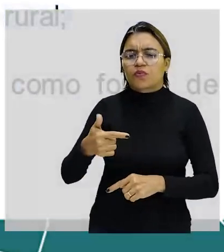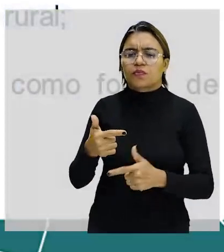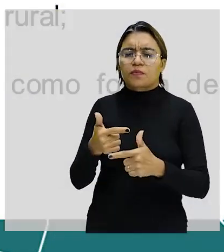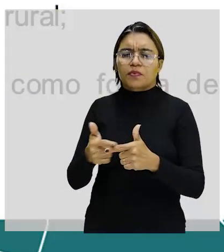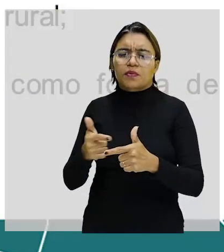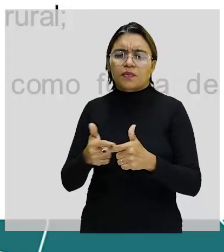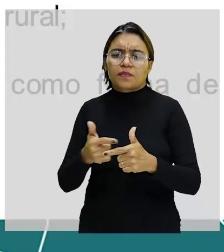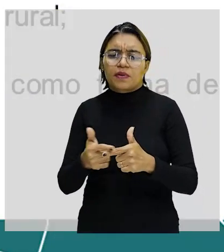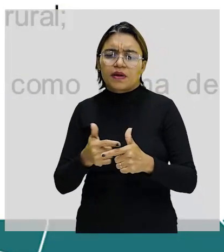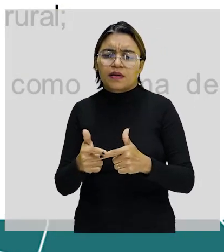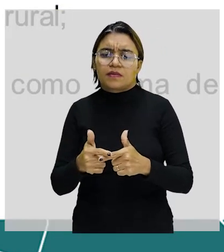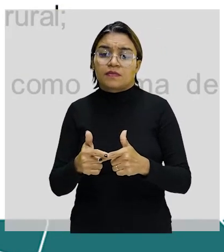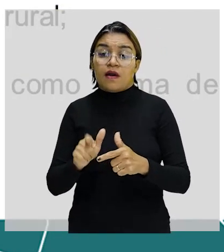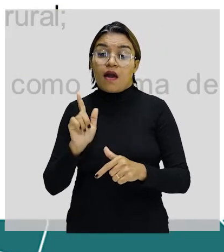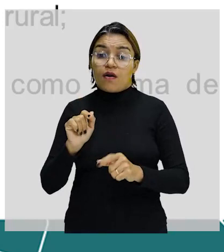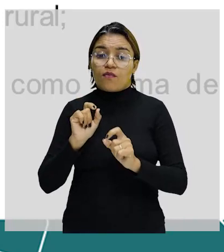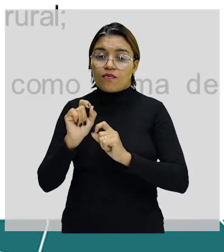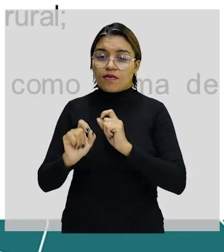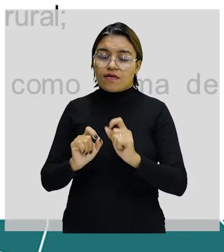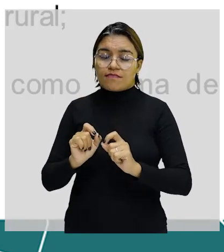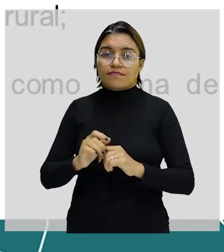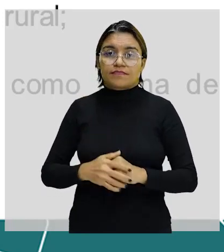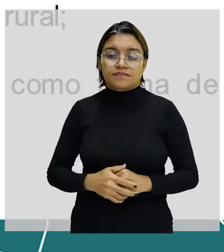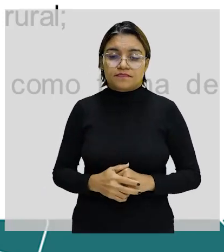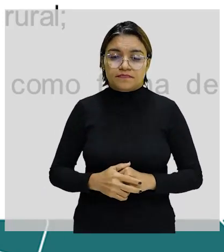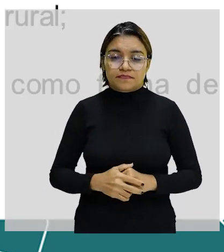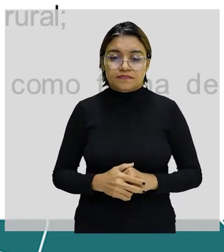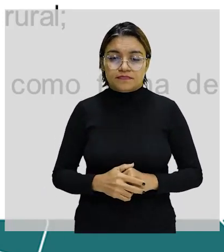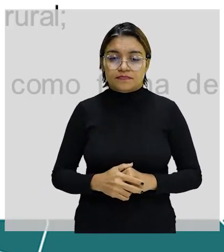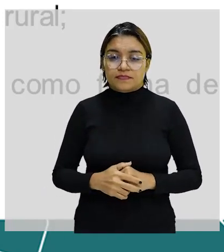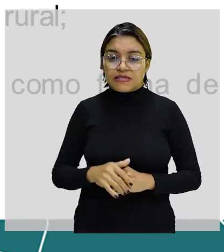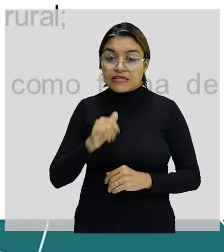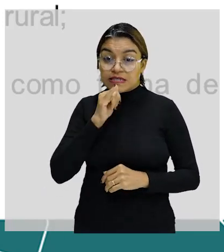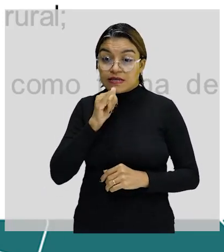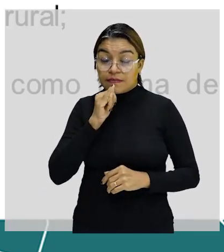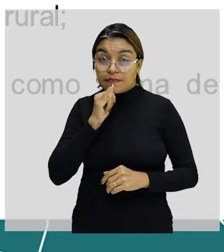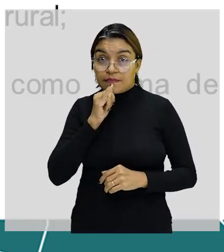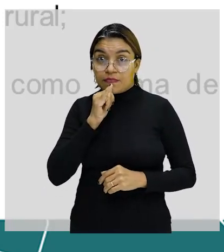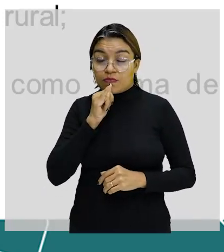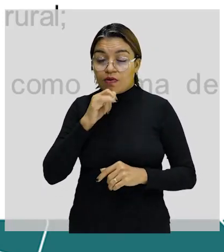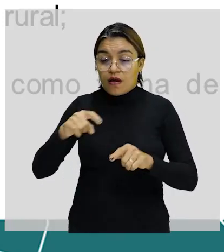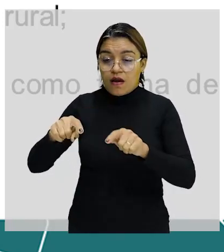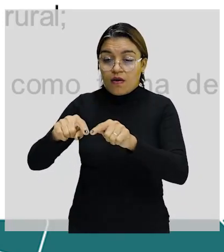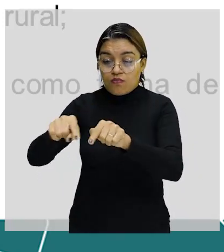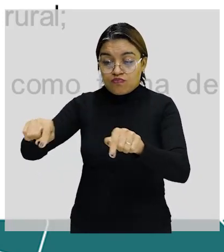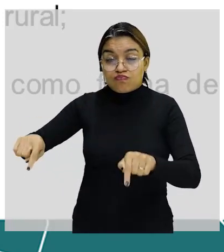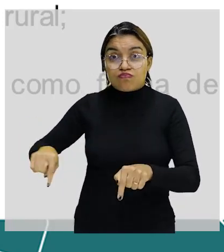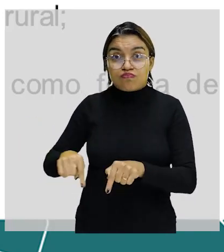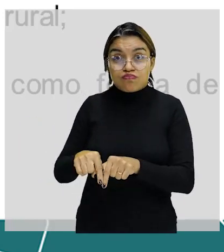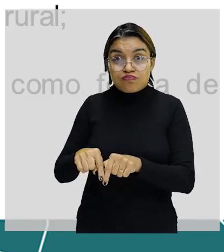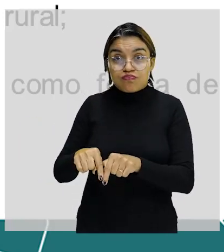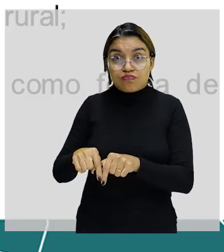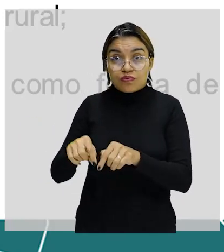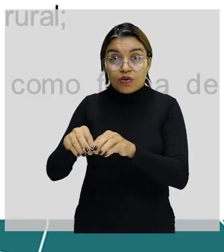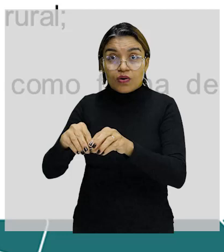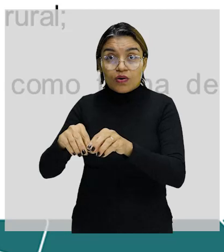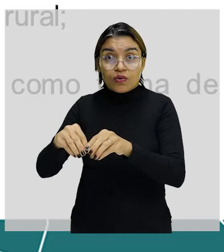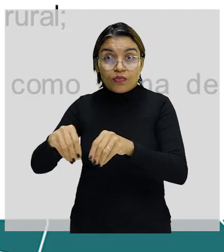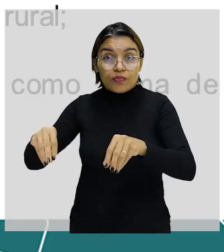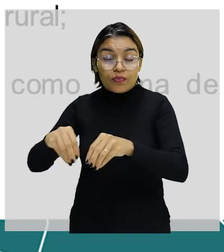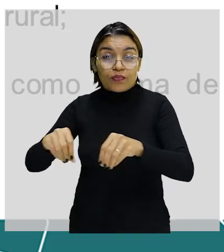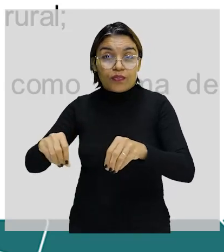é muito presente no Brasil, galera, tá certo? É a concentração fundiária. Marcos, o que é isso, concentração fundiária? É